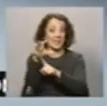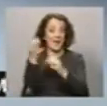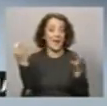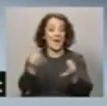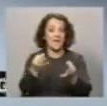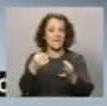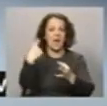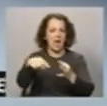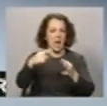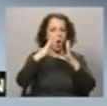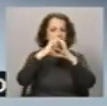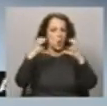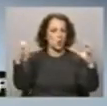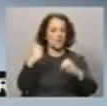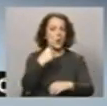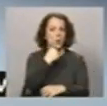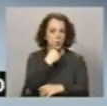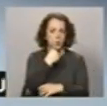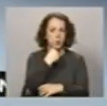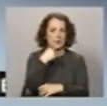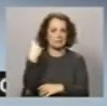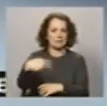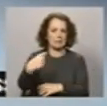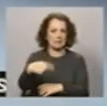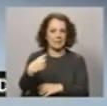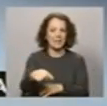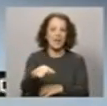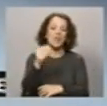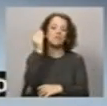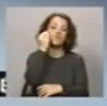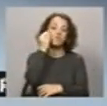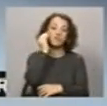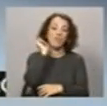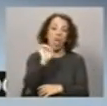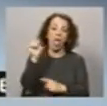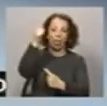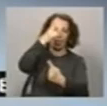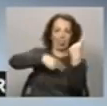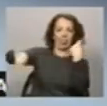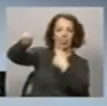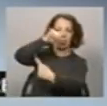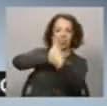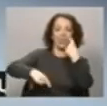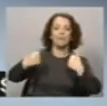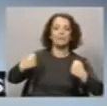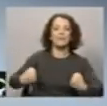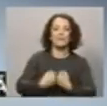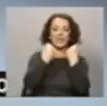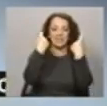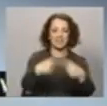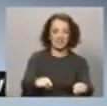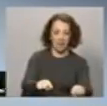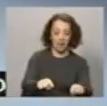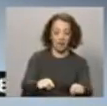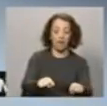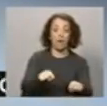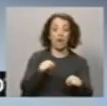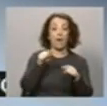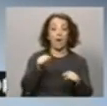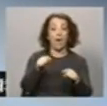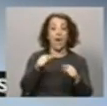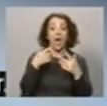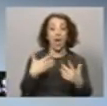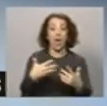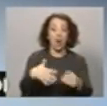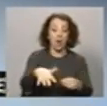muita nebulosidade com a circulação característica das depressões, uma frente associada, e todo este sistema que agora